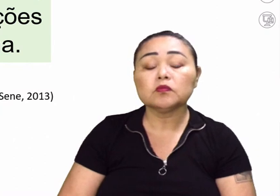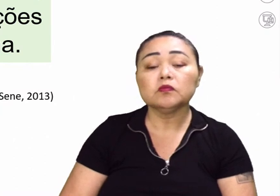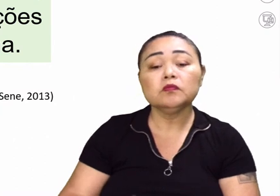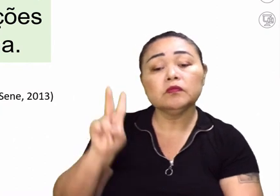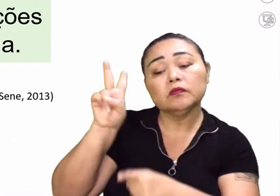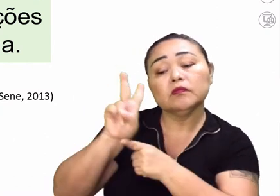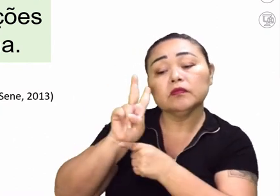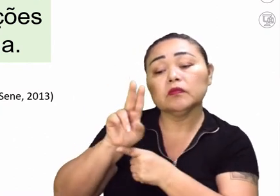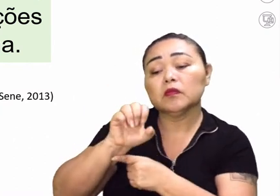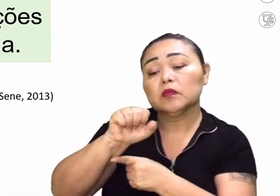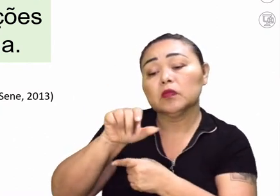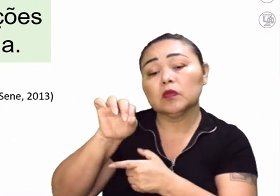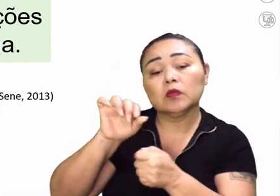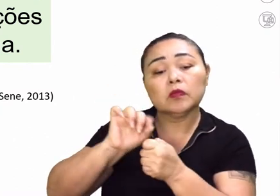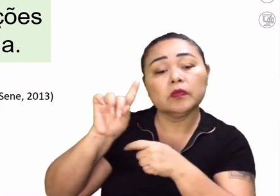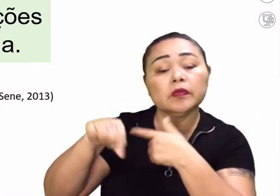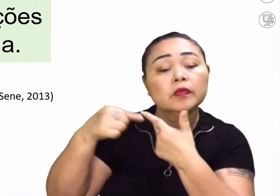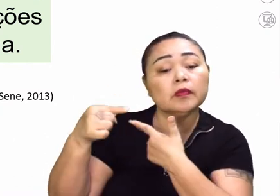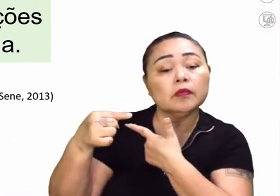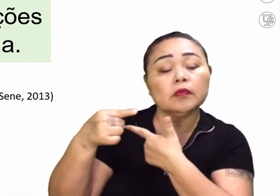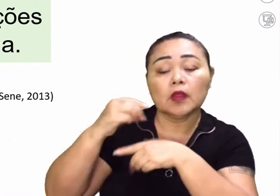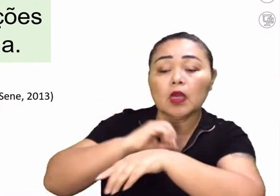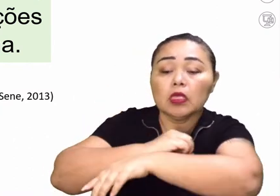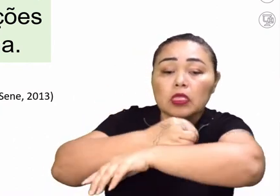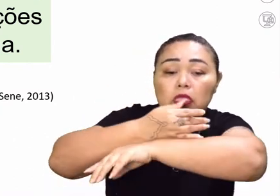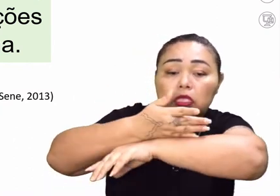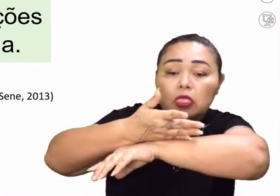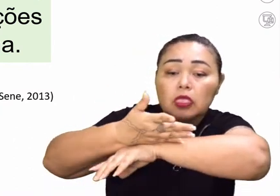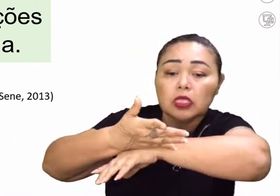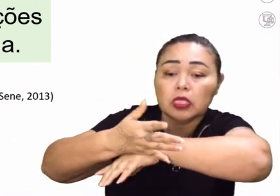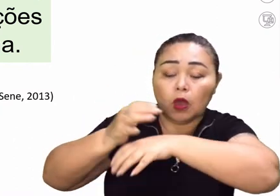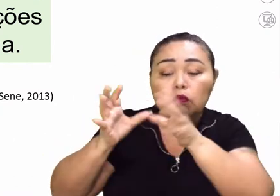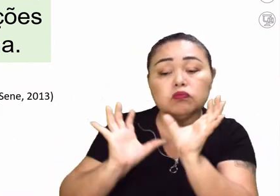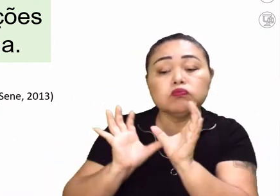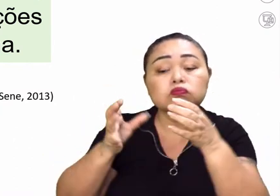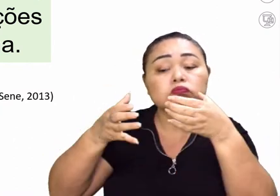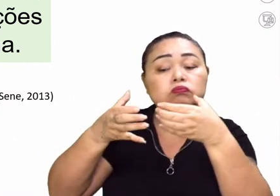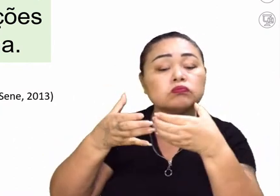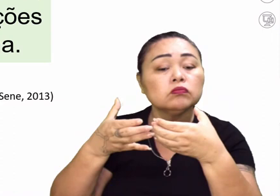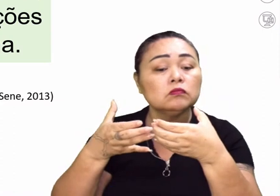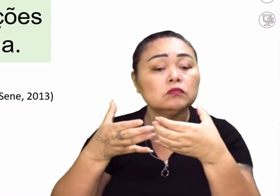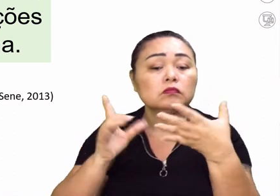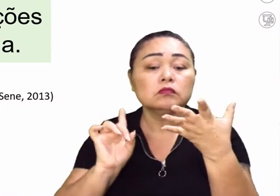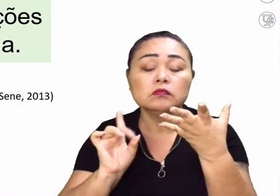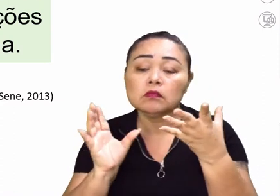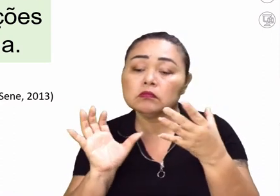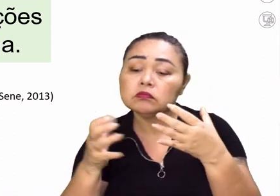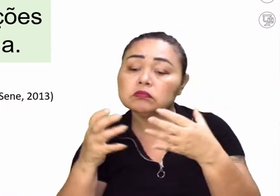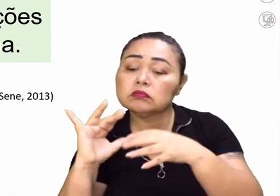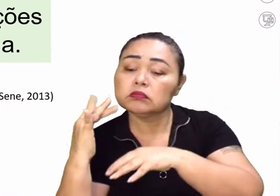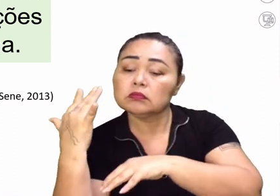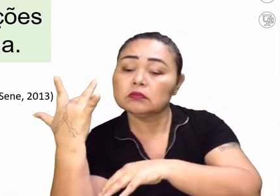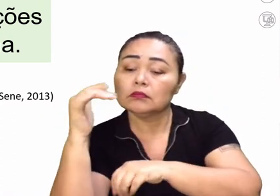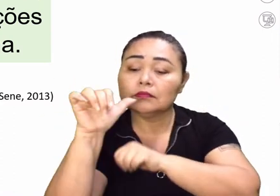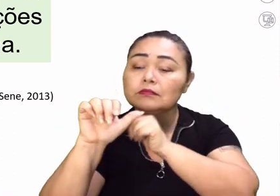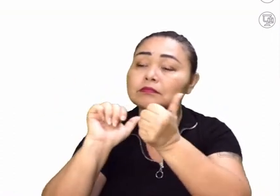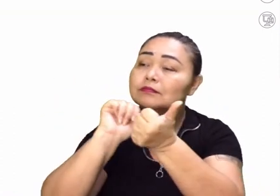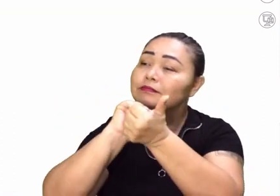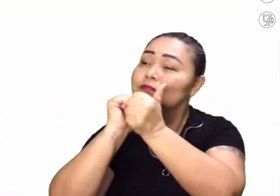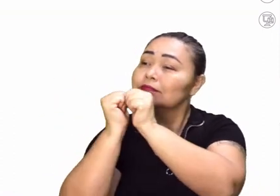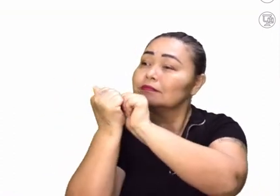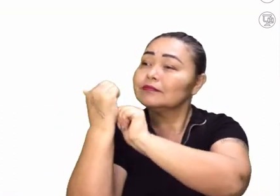conservação do solo a erosão é a realização de um conjunto de ações que modelam uma paisagem